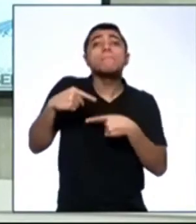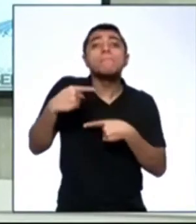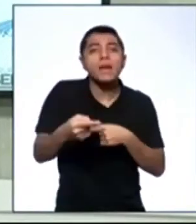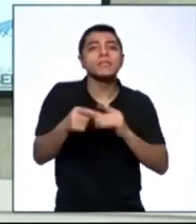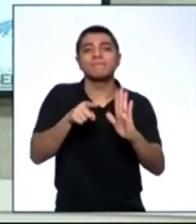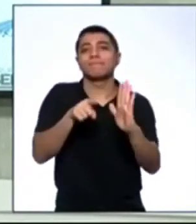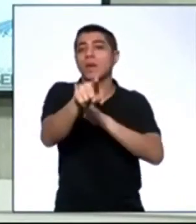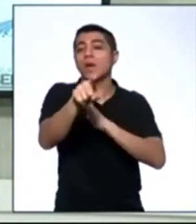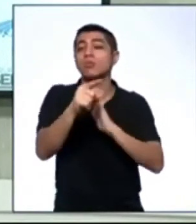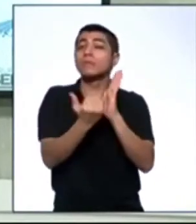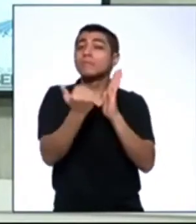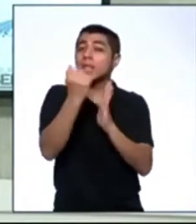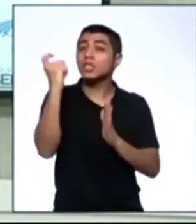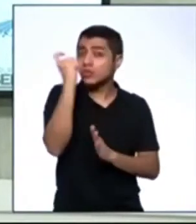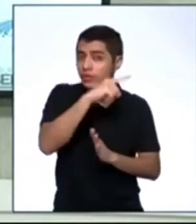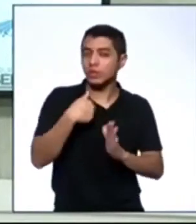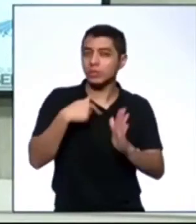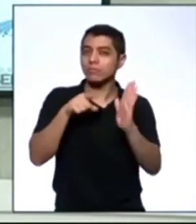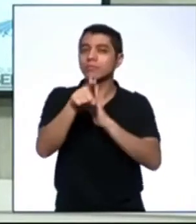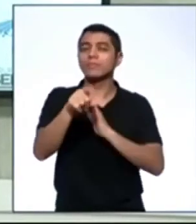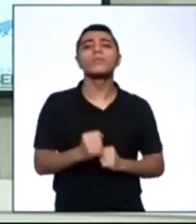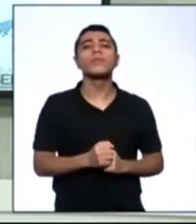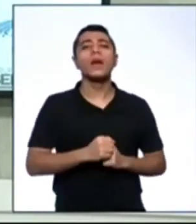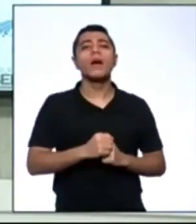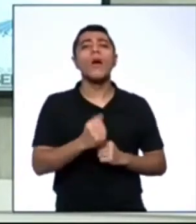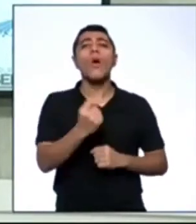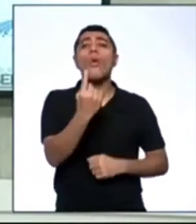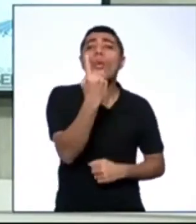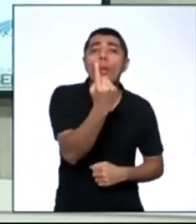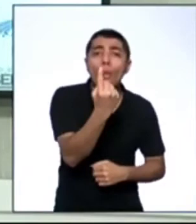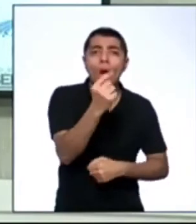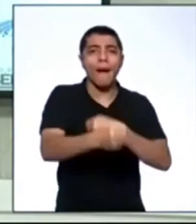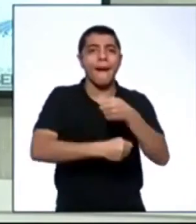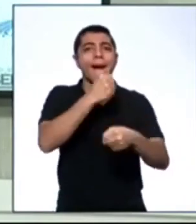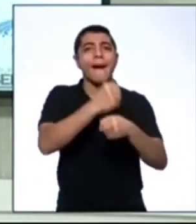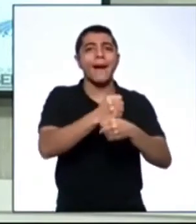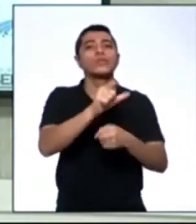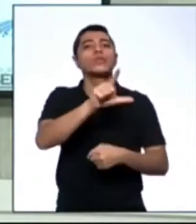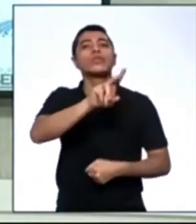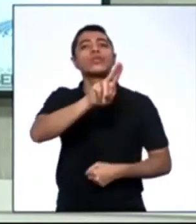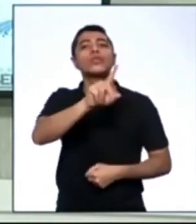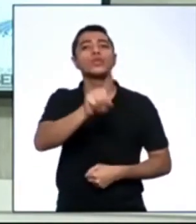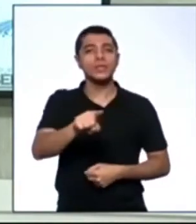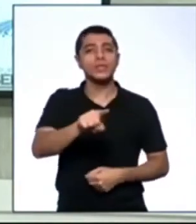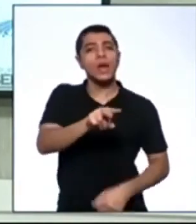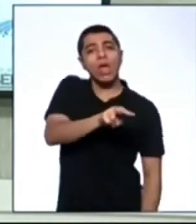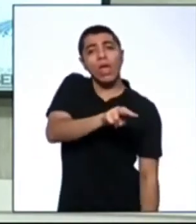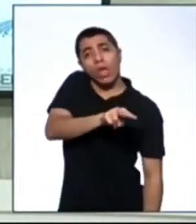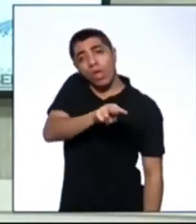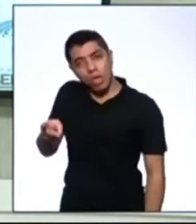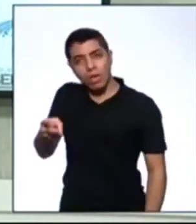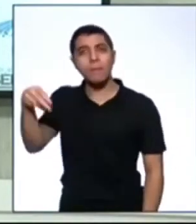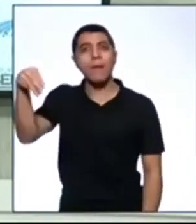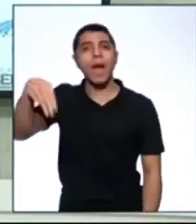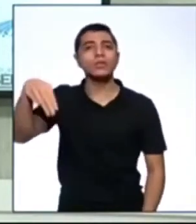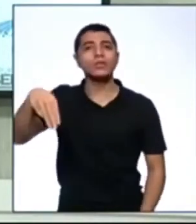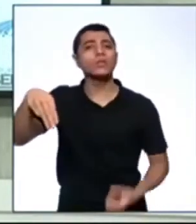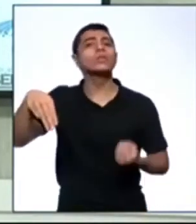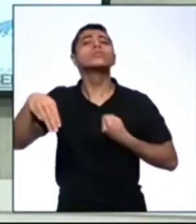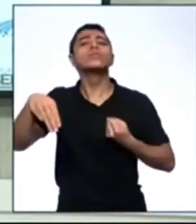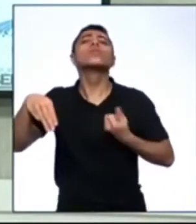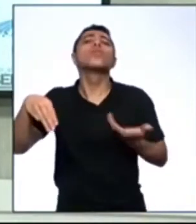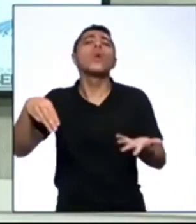difícil. Quanto vale um ano-luz em metros? O que é um ano-luz? É a distância que a